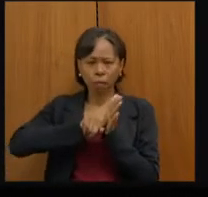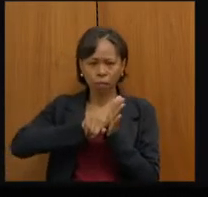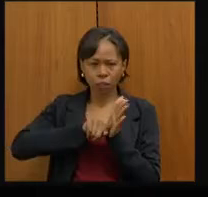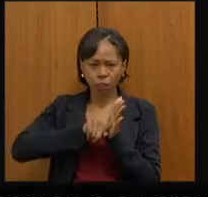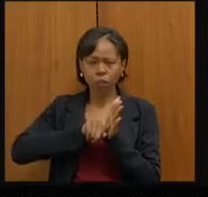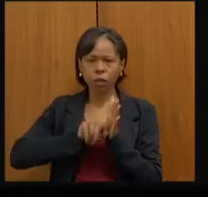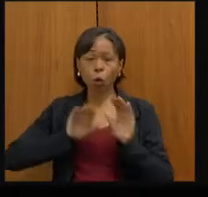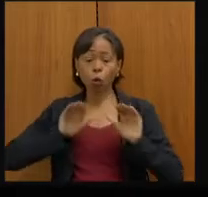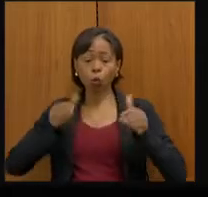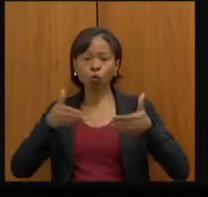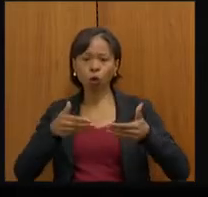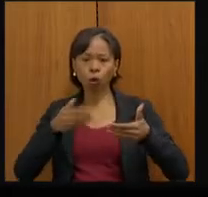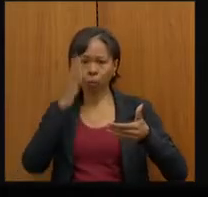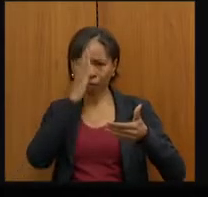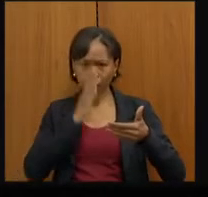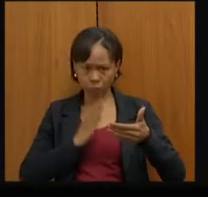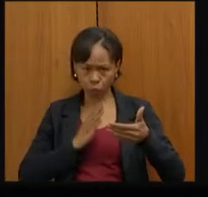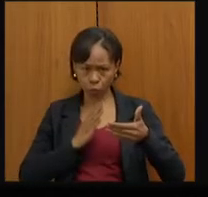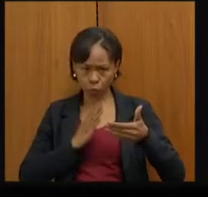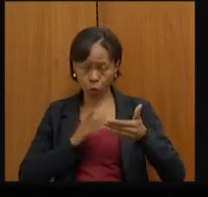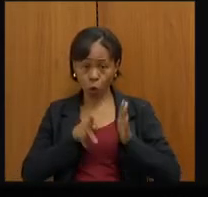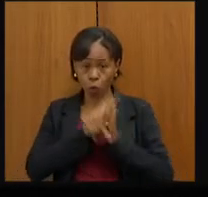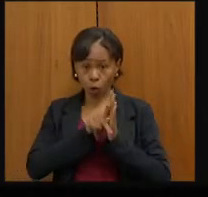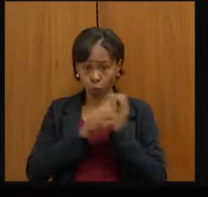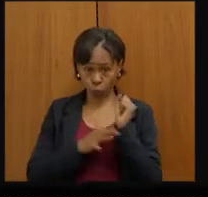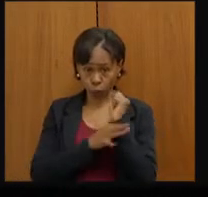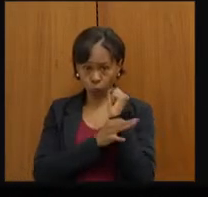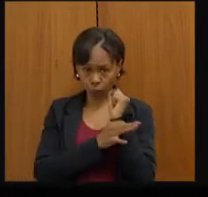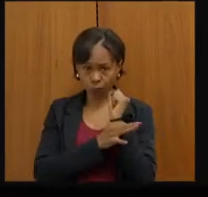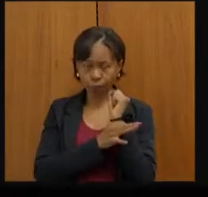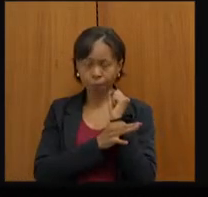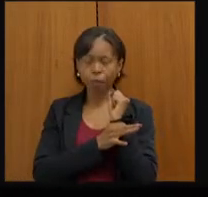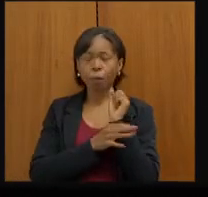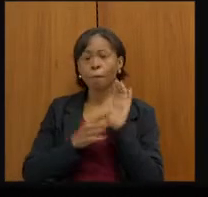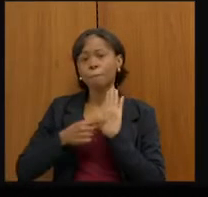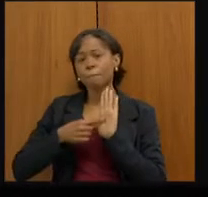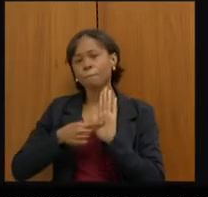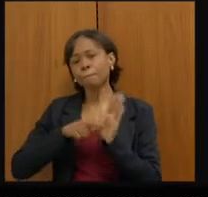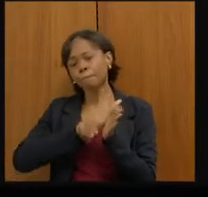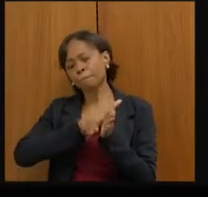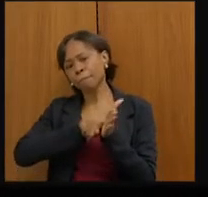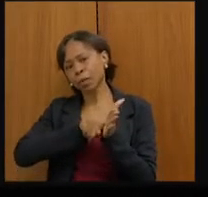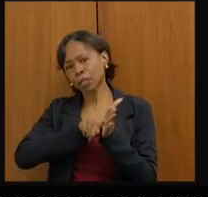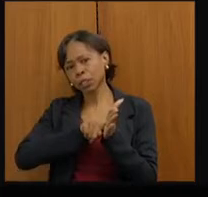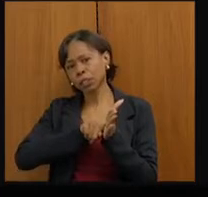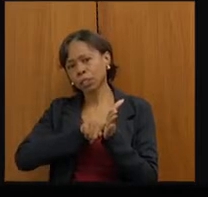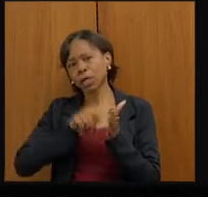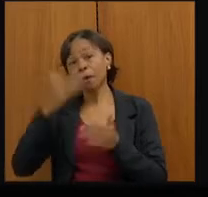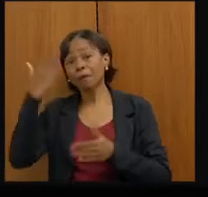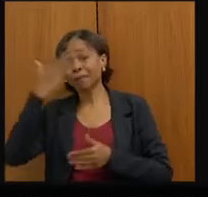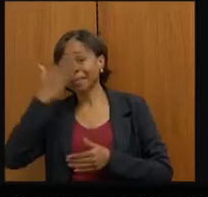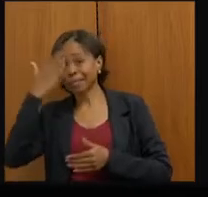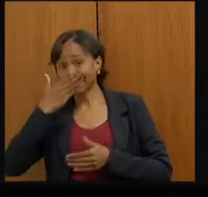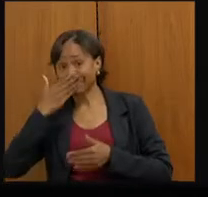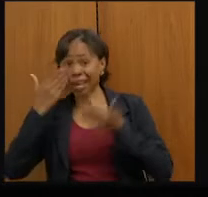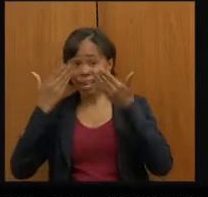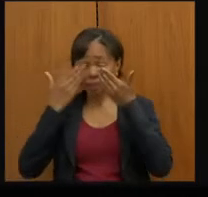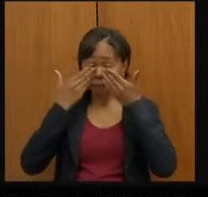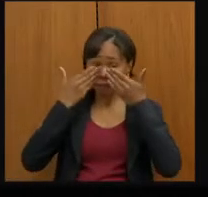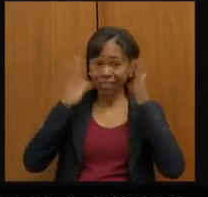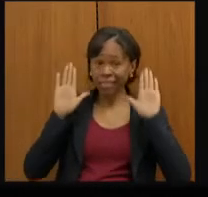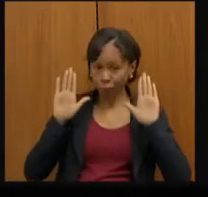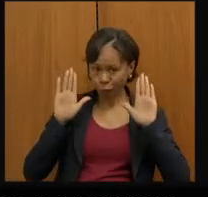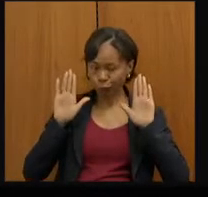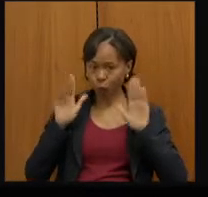Brasileiro de Segurança Pública apresentou os dados da pesquisa visível invisível e o teu é